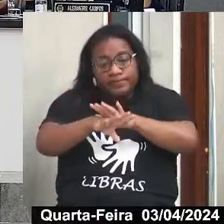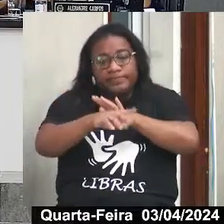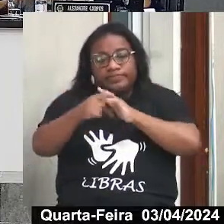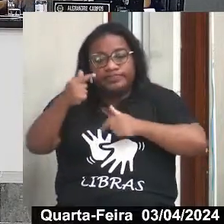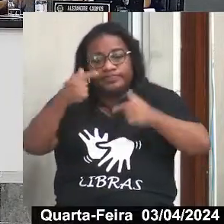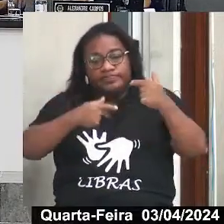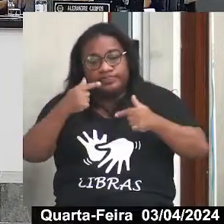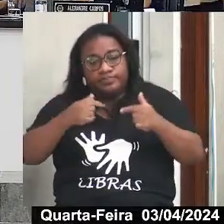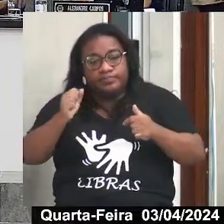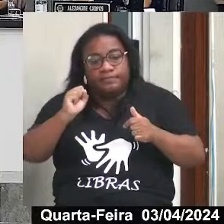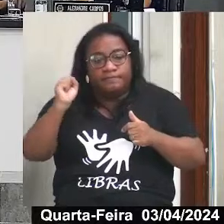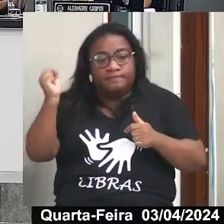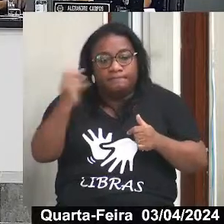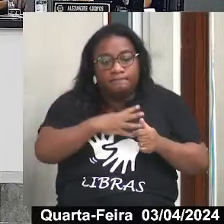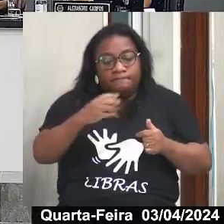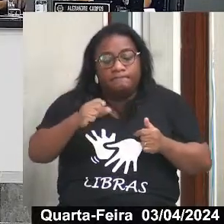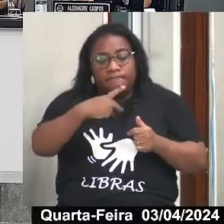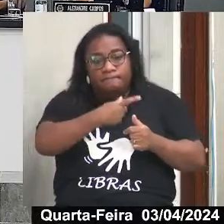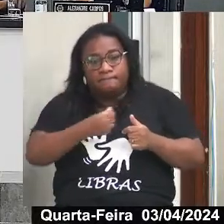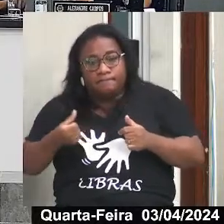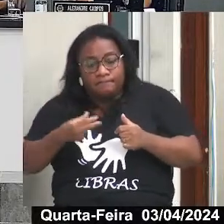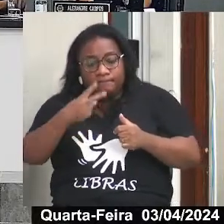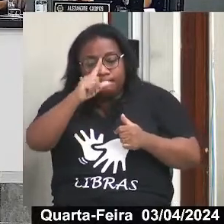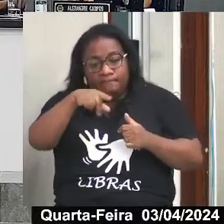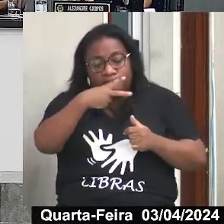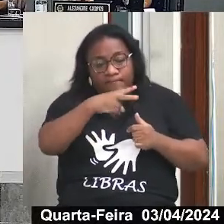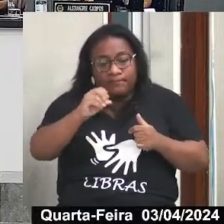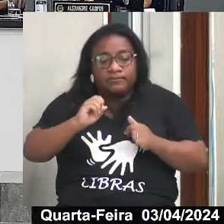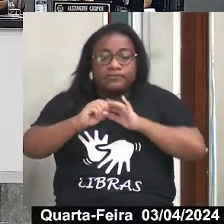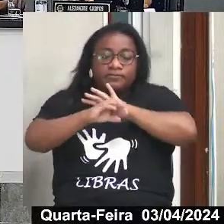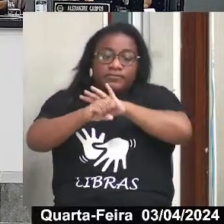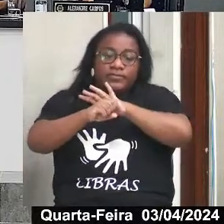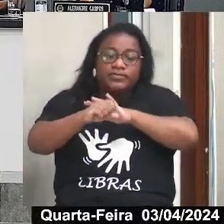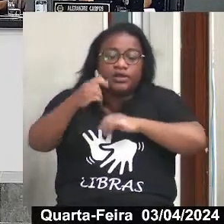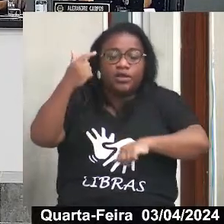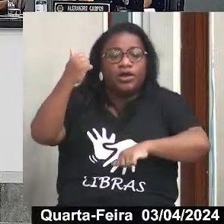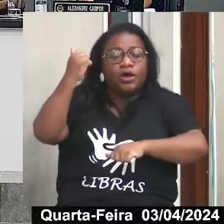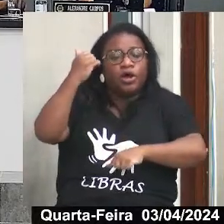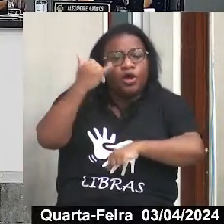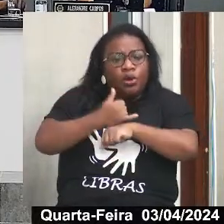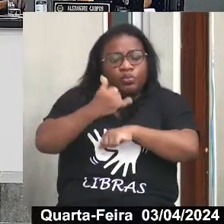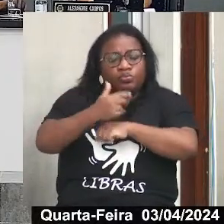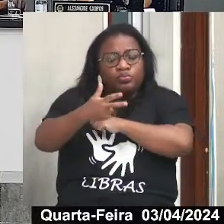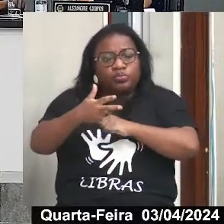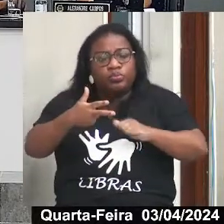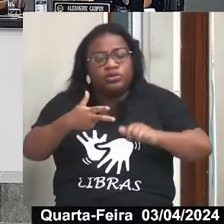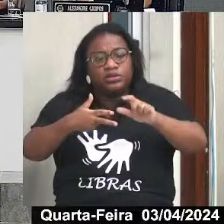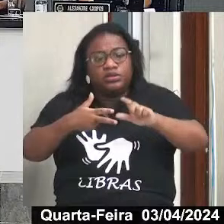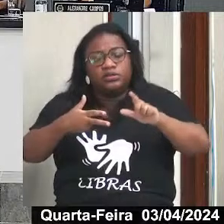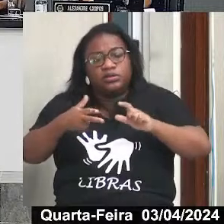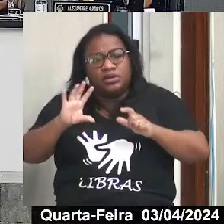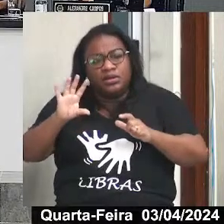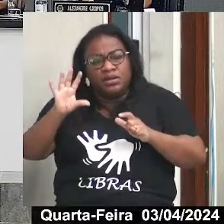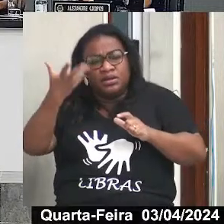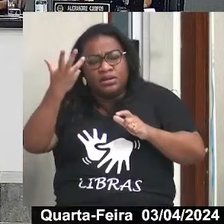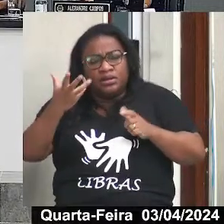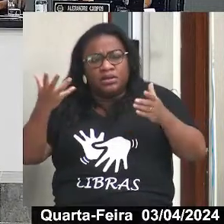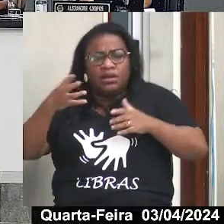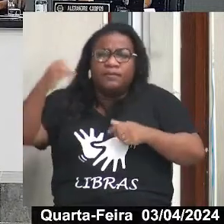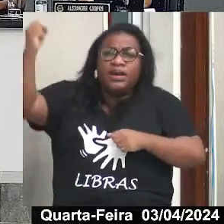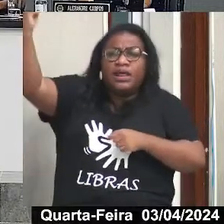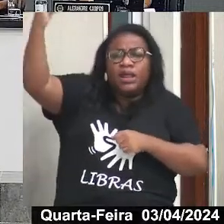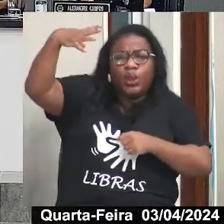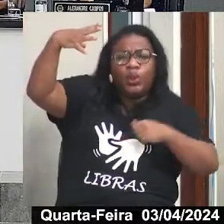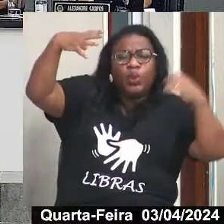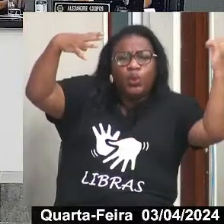Indicação de autoria do vereador Sander Castro. Indicação 163/24. Indica o chefe de Poder Executivo Municipal para que seja realizado substituição